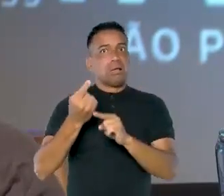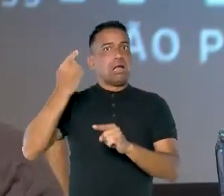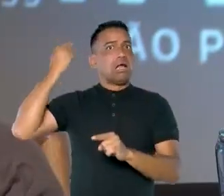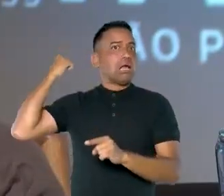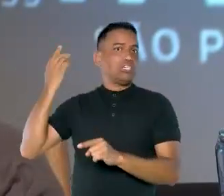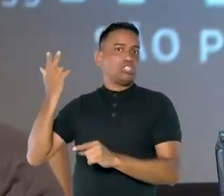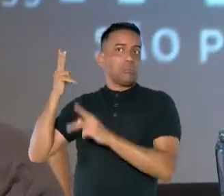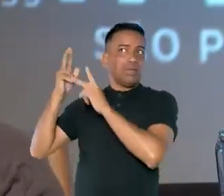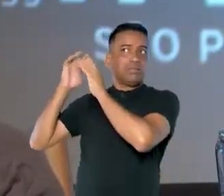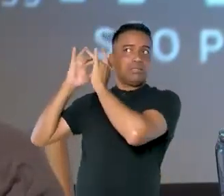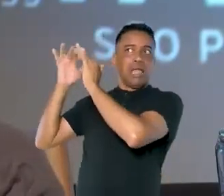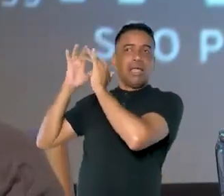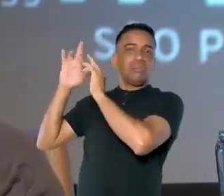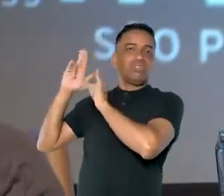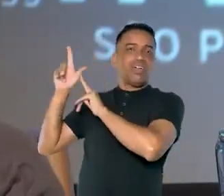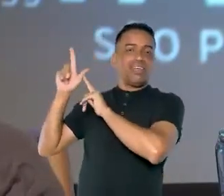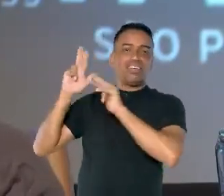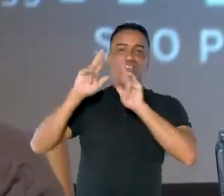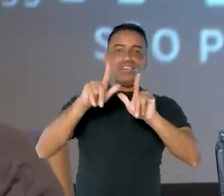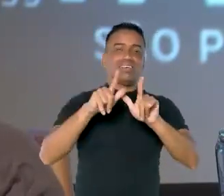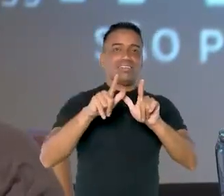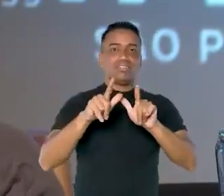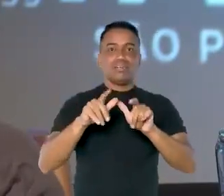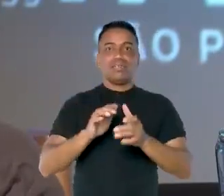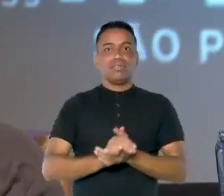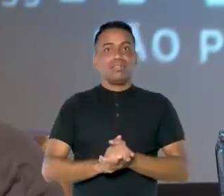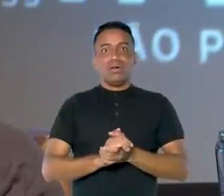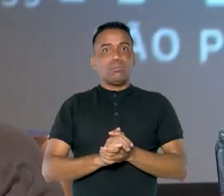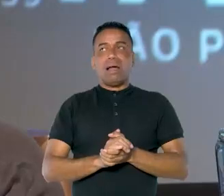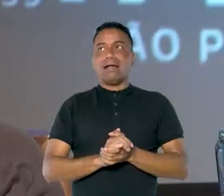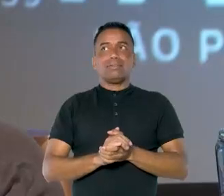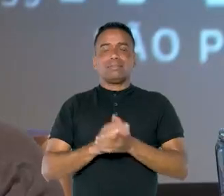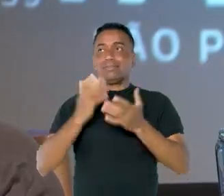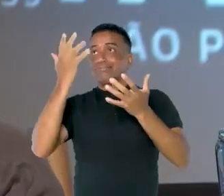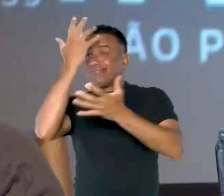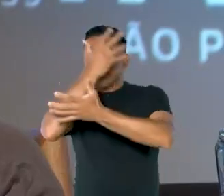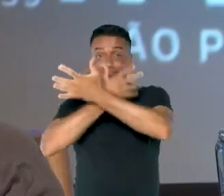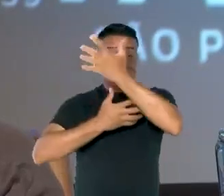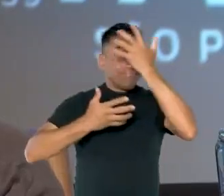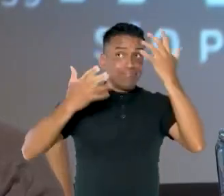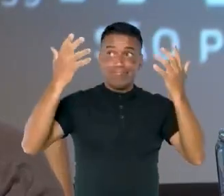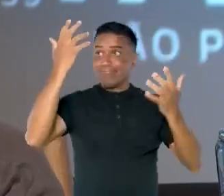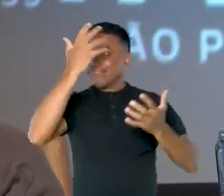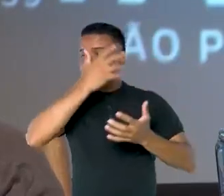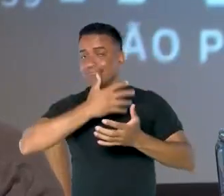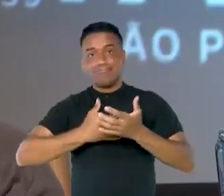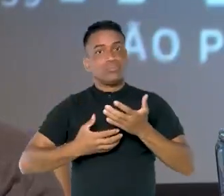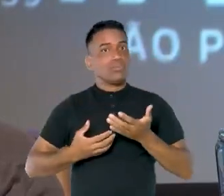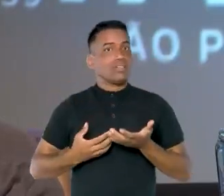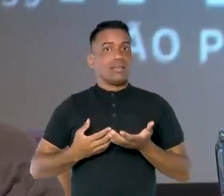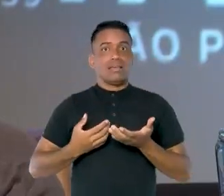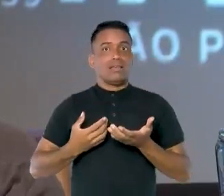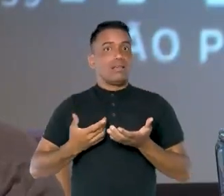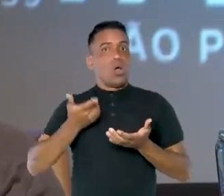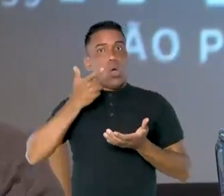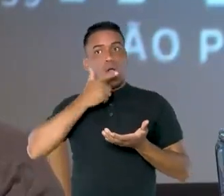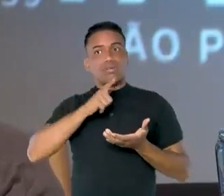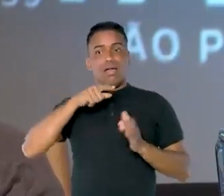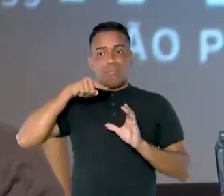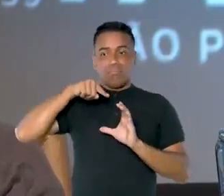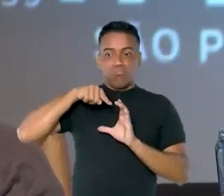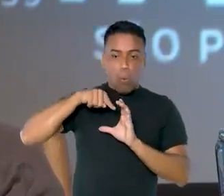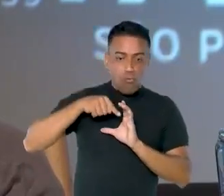de antigamente. Ele é muito mais disperso, muito mais resistente à profundidade